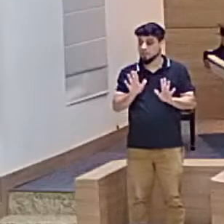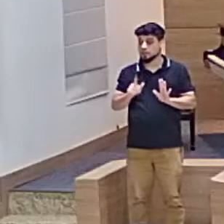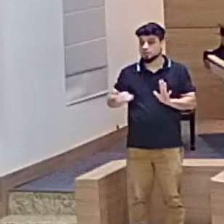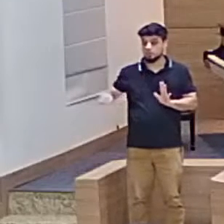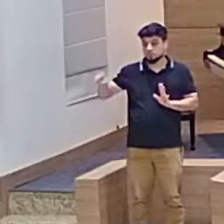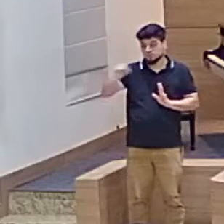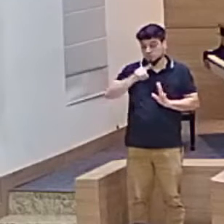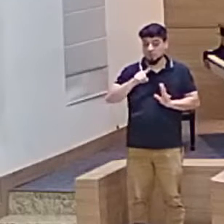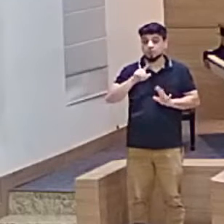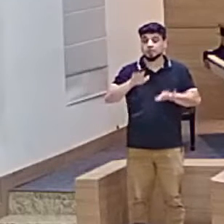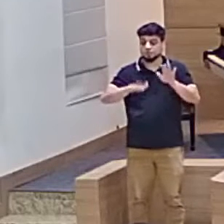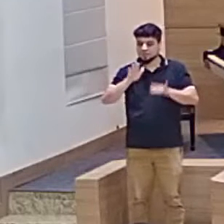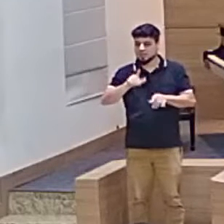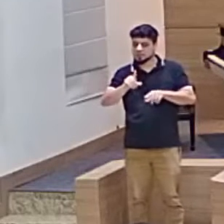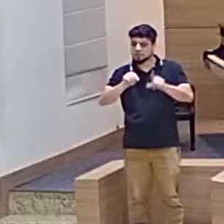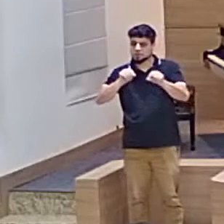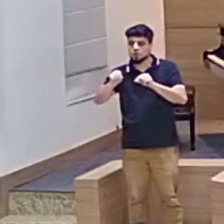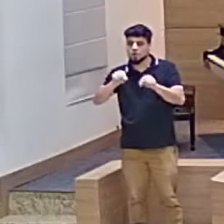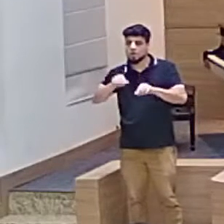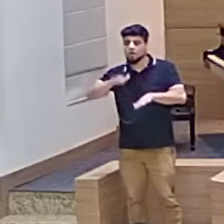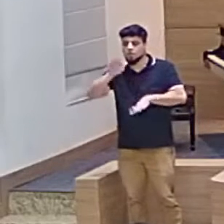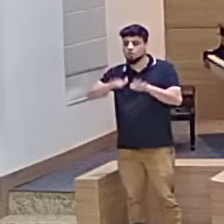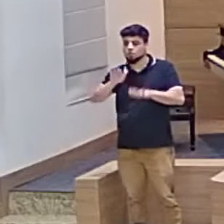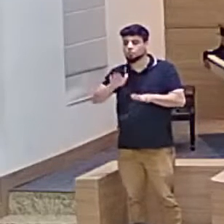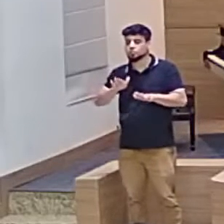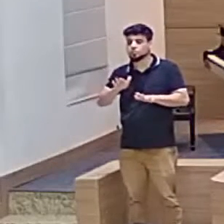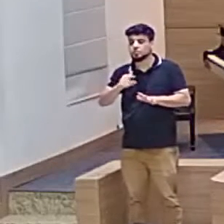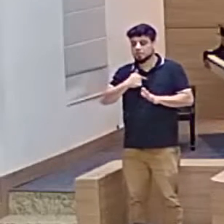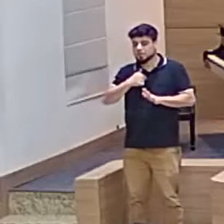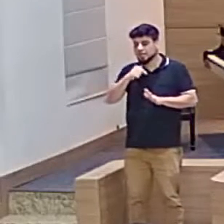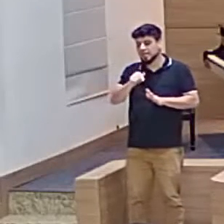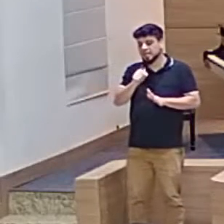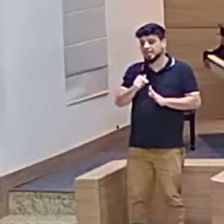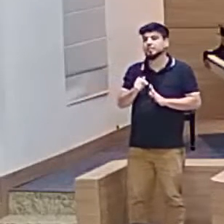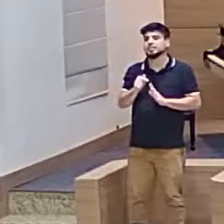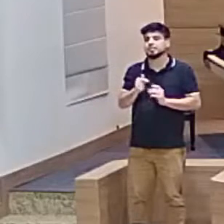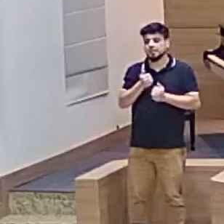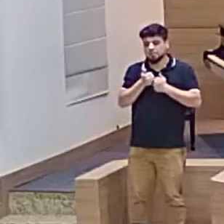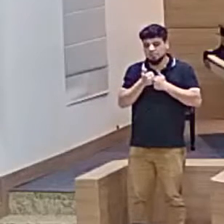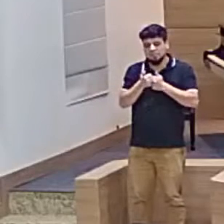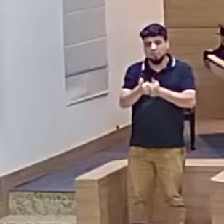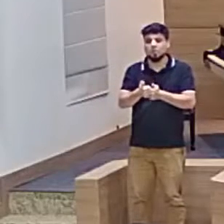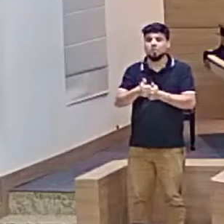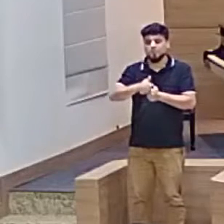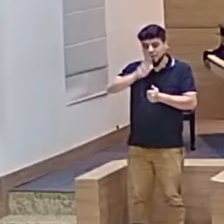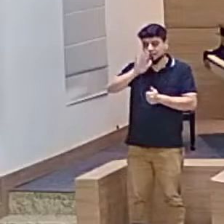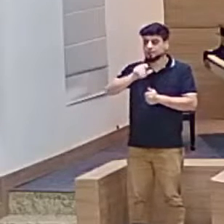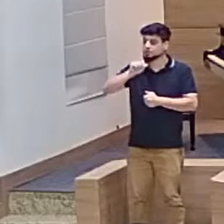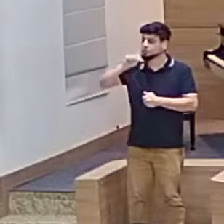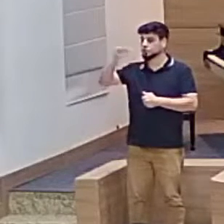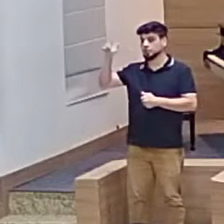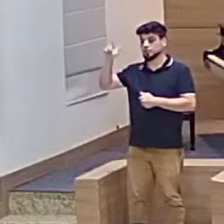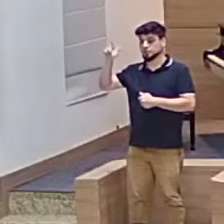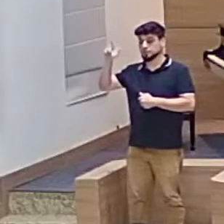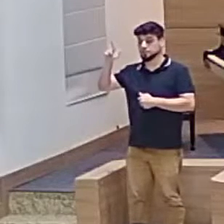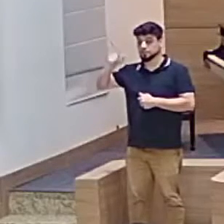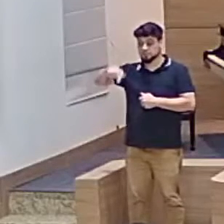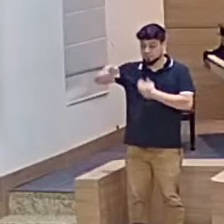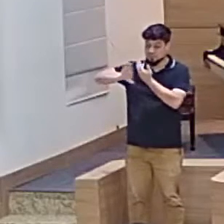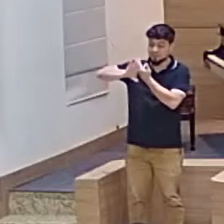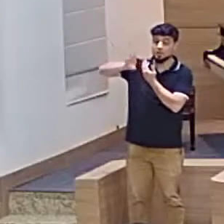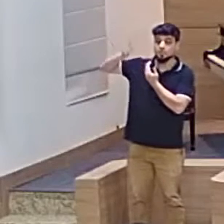nós eo nosso Deus e faz a interface colocando óbice obstáculo distanciamento